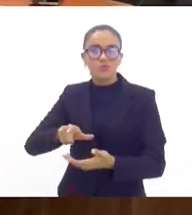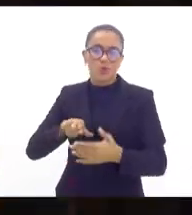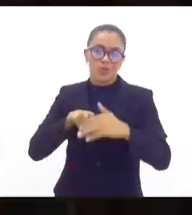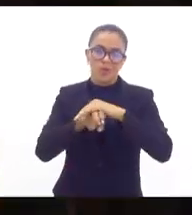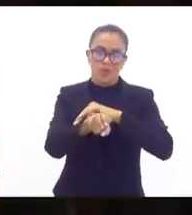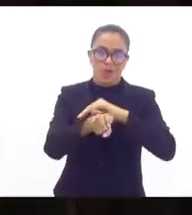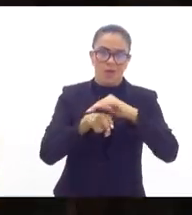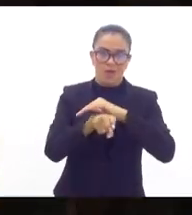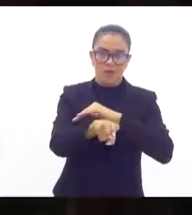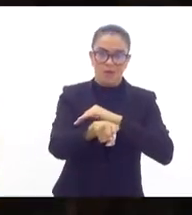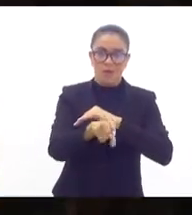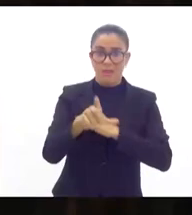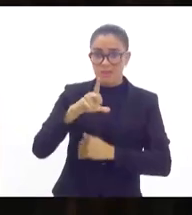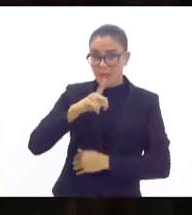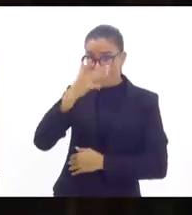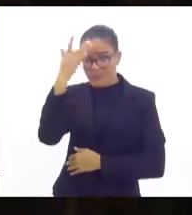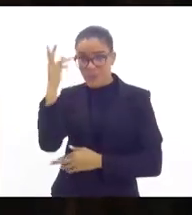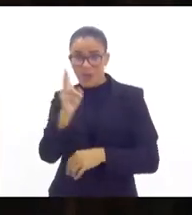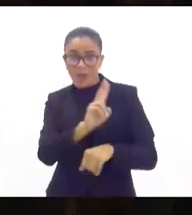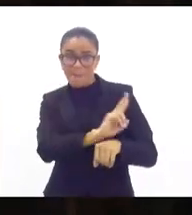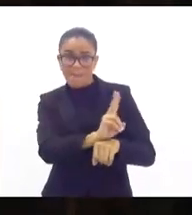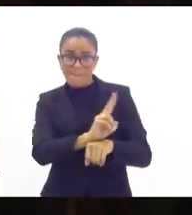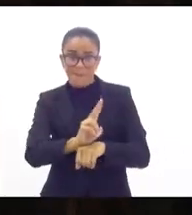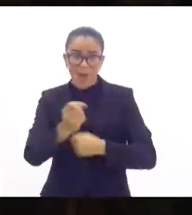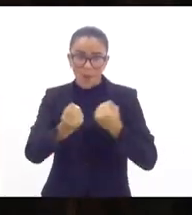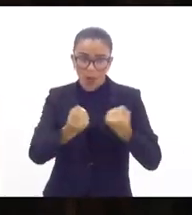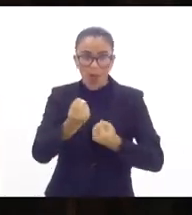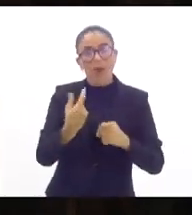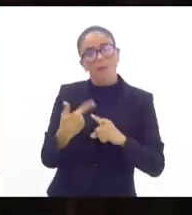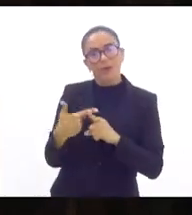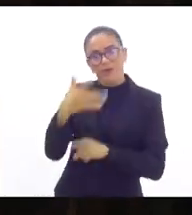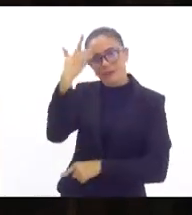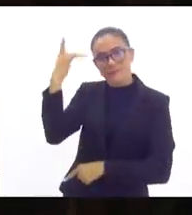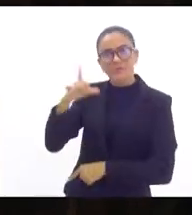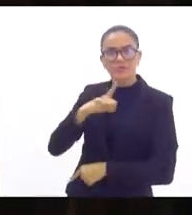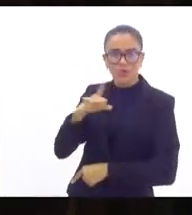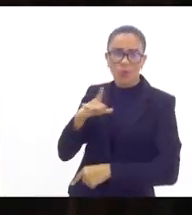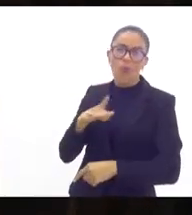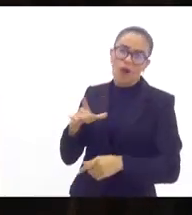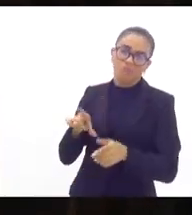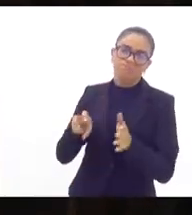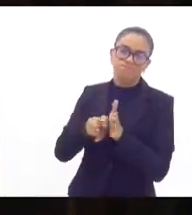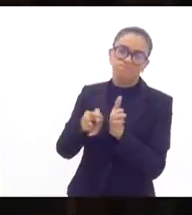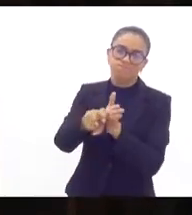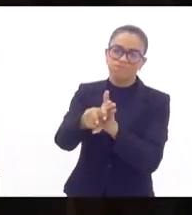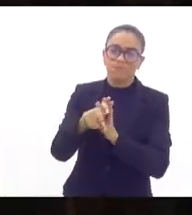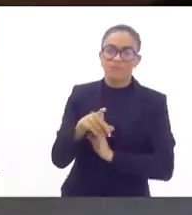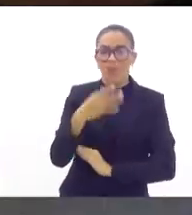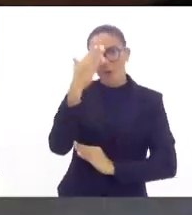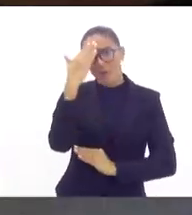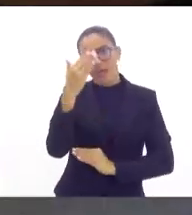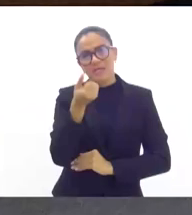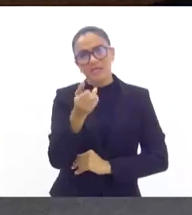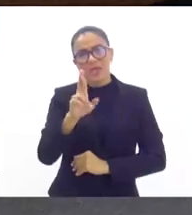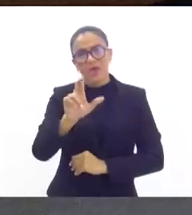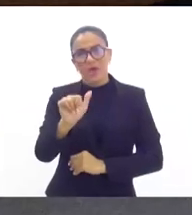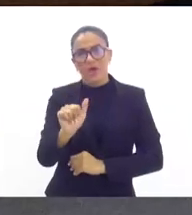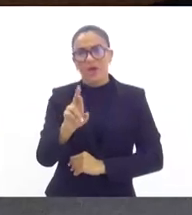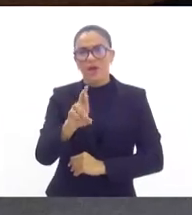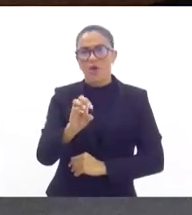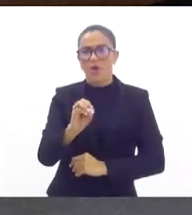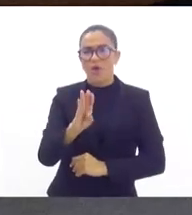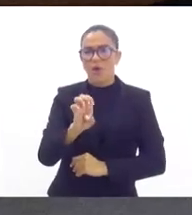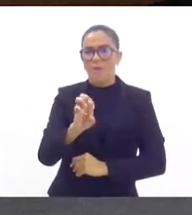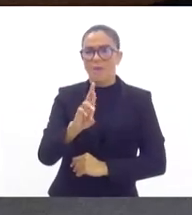porque se tem um flanelinha porque tem que falar quem coloca o carro obrigada obrigado senhora Roberta Vasconcelos